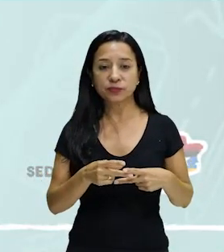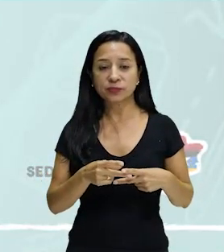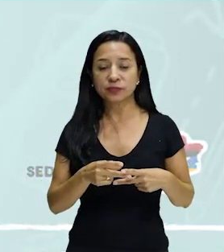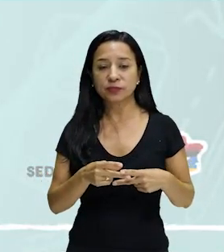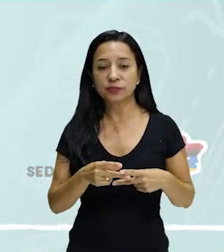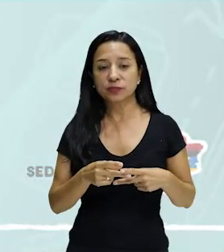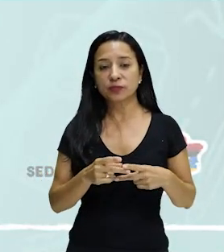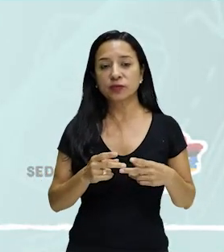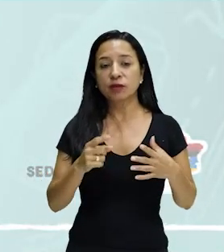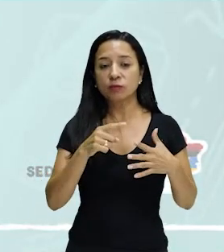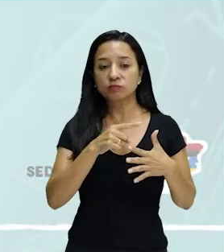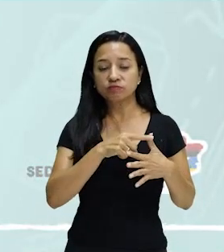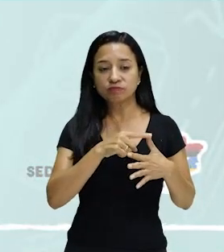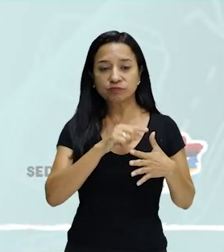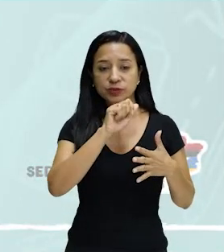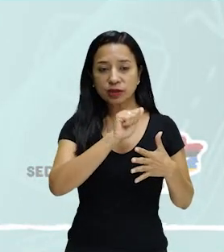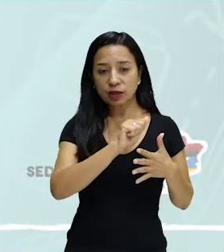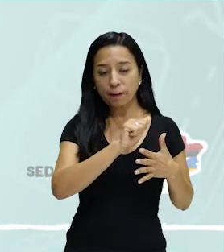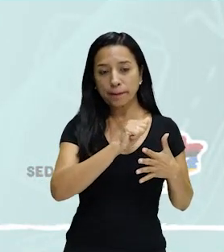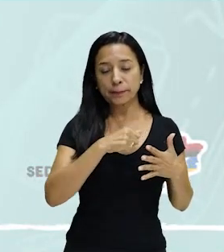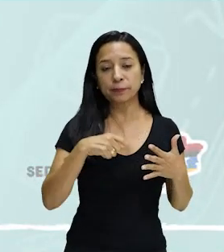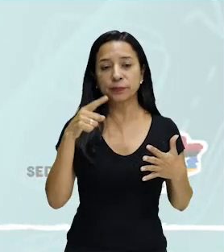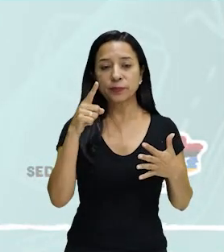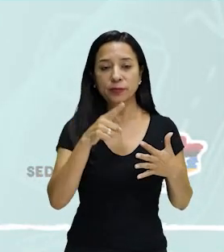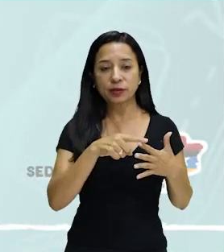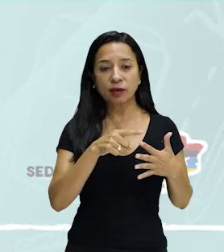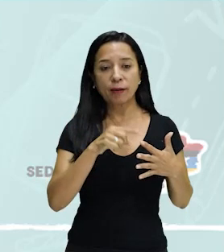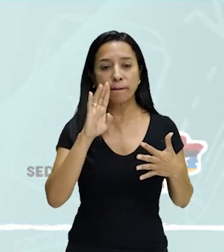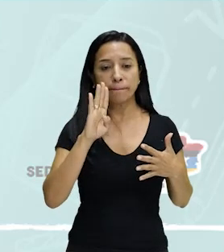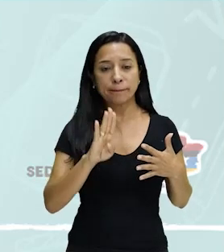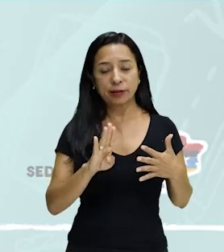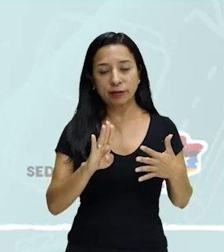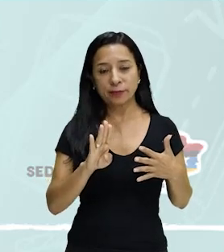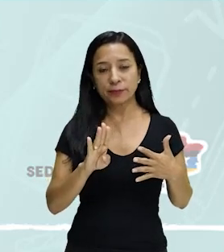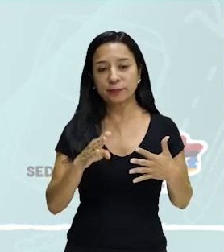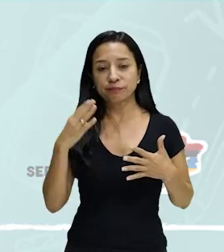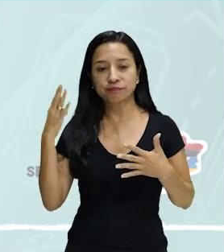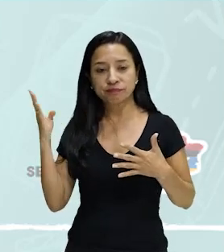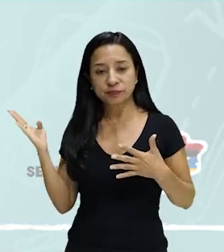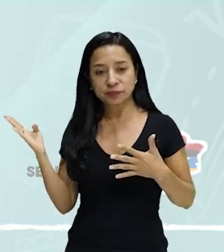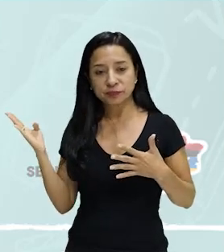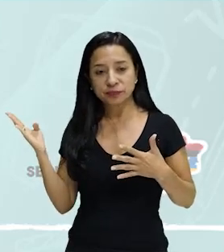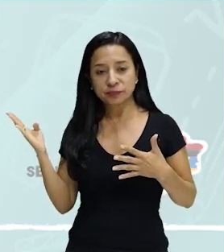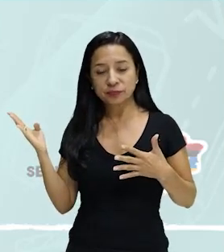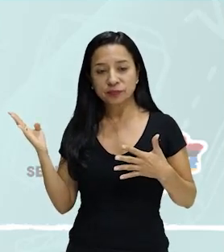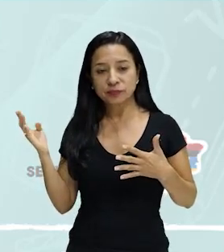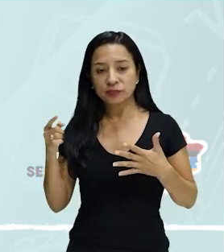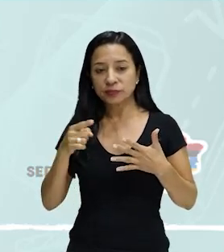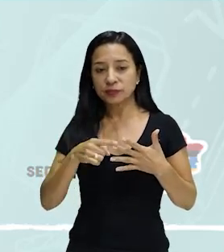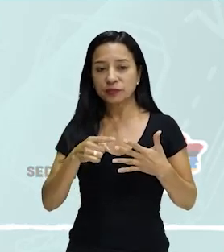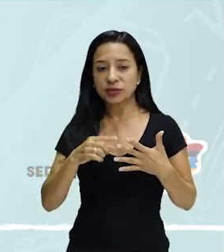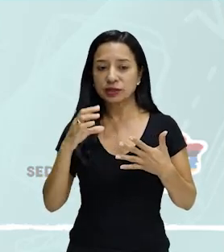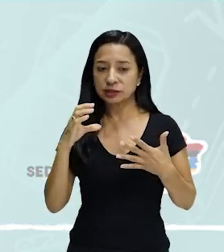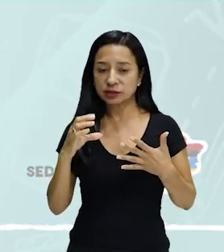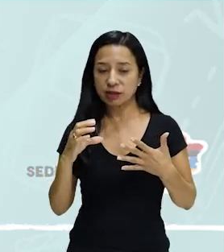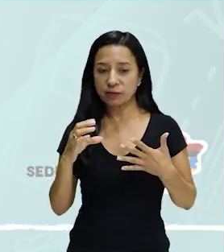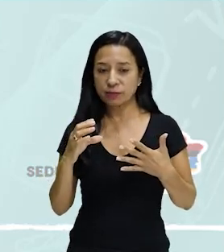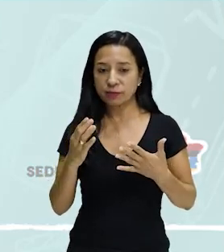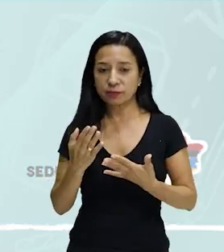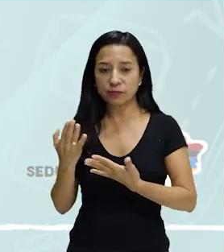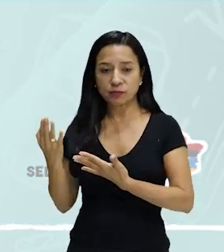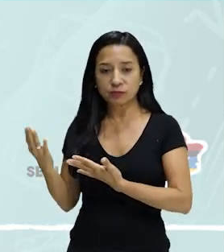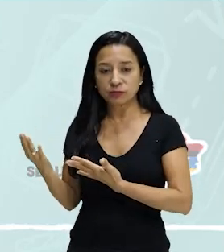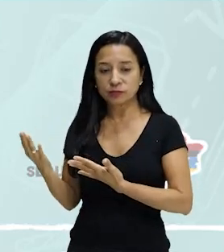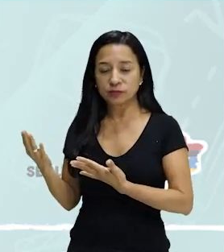dança a semana passada. Não assisti à missa. Os médicos assistiram os